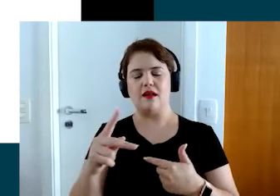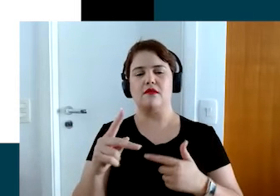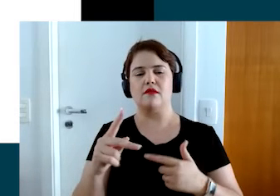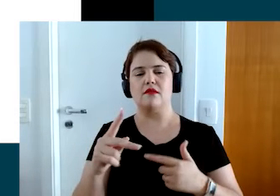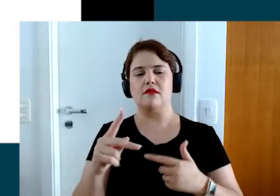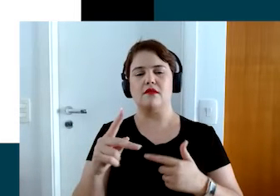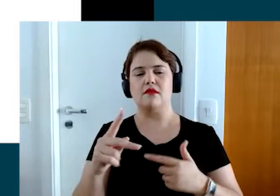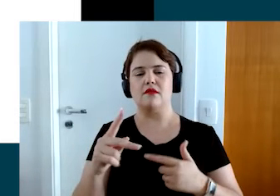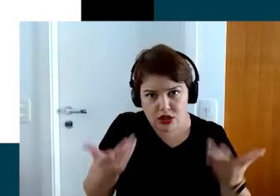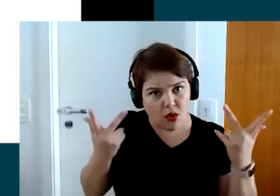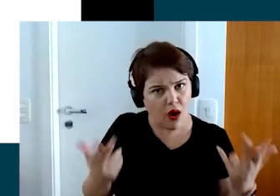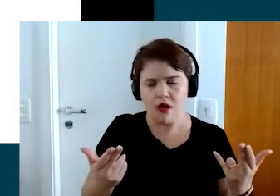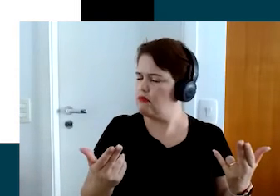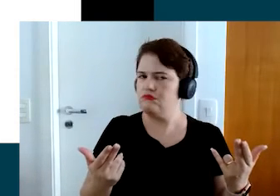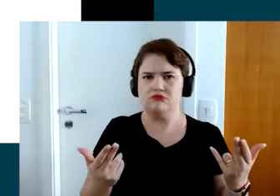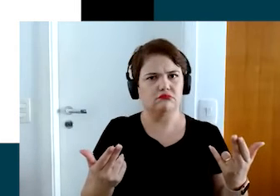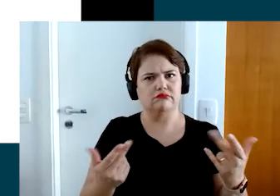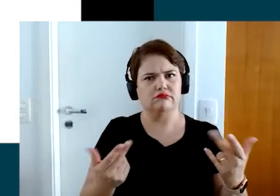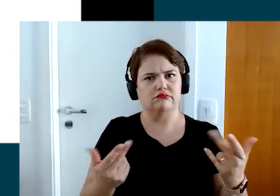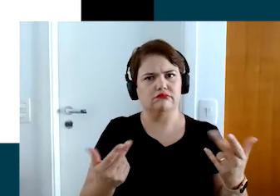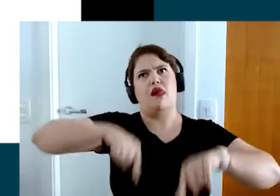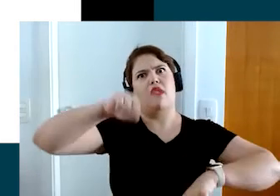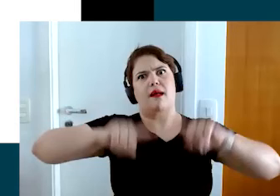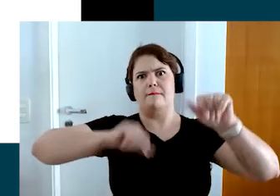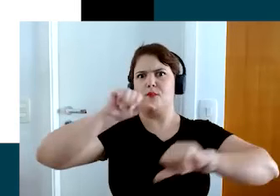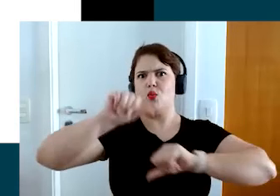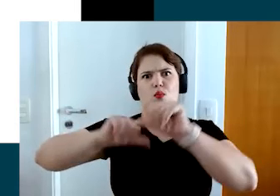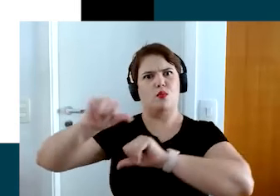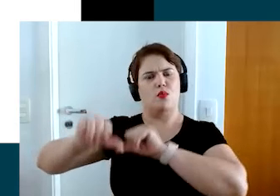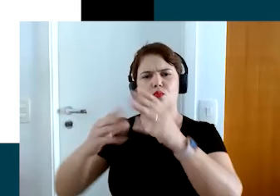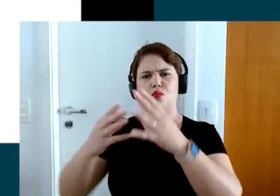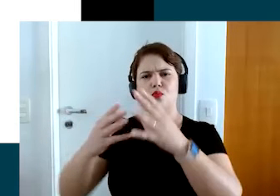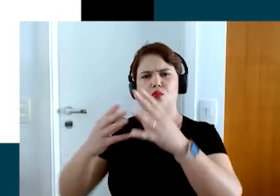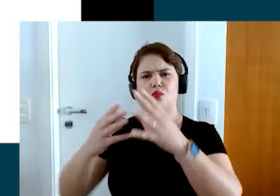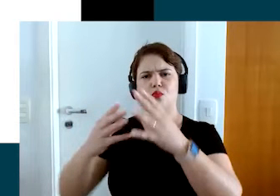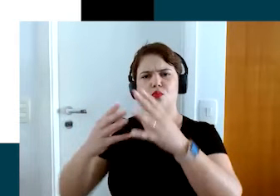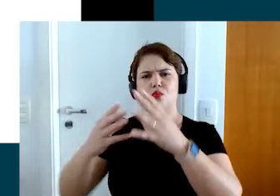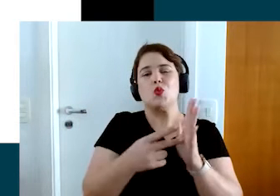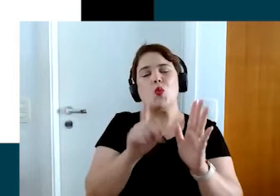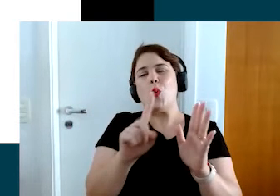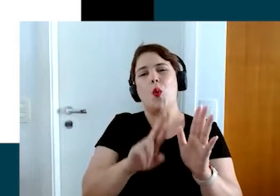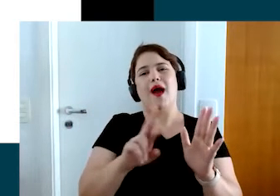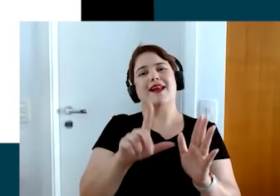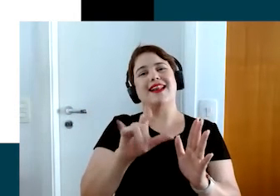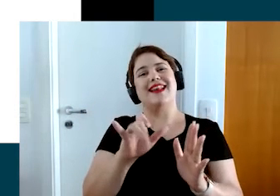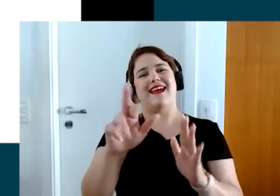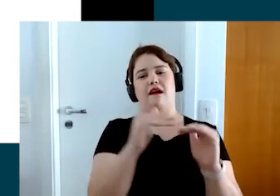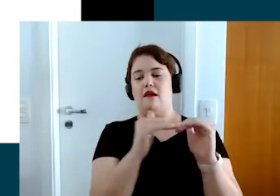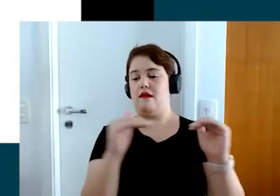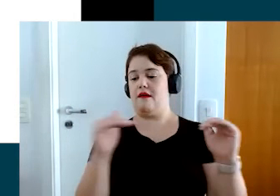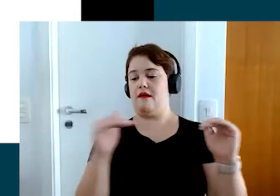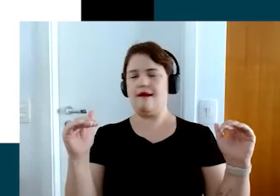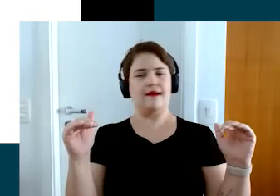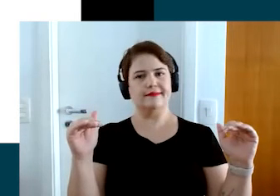dia isso é muito volátil, né, que torna essa classificação de não linear. Então, diante disso, não faz mais